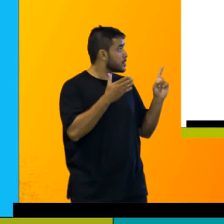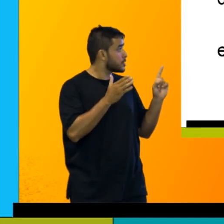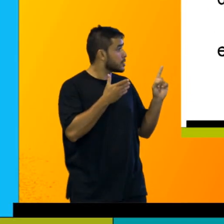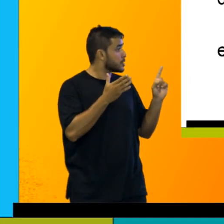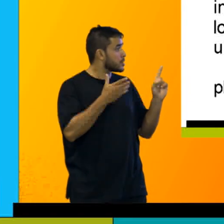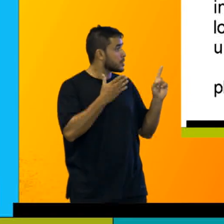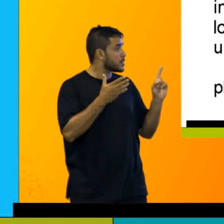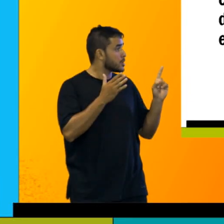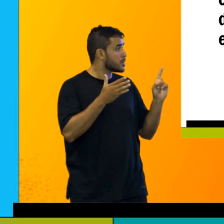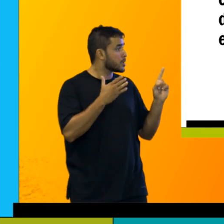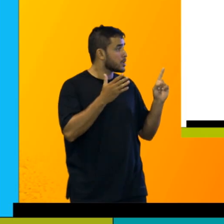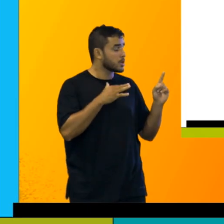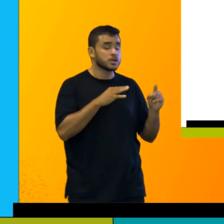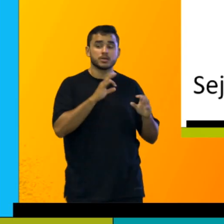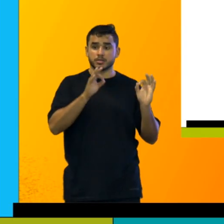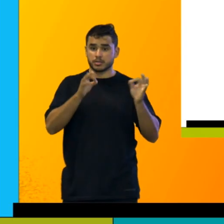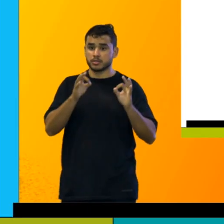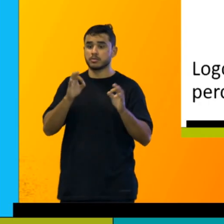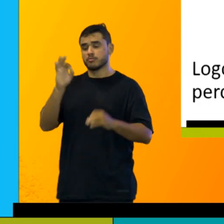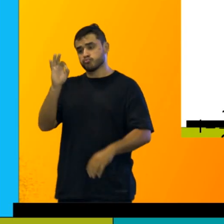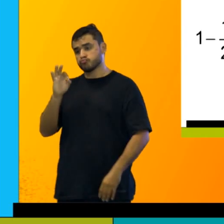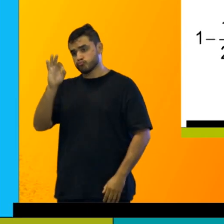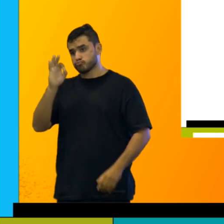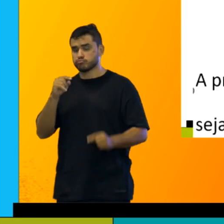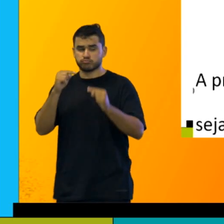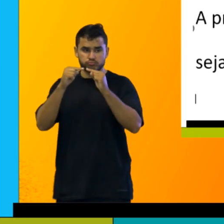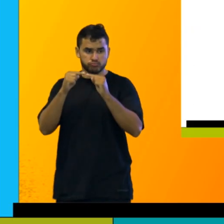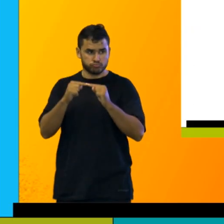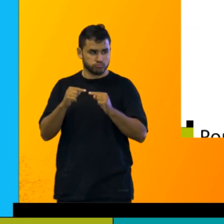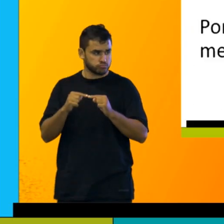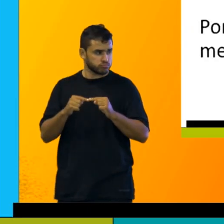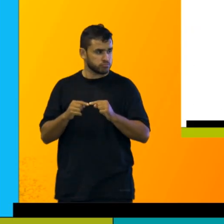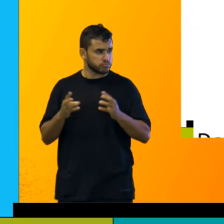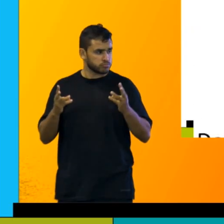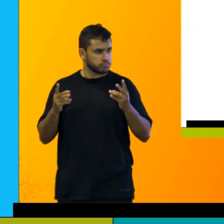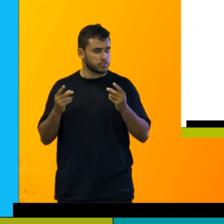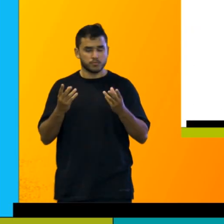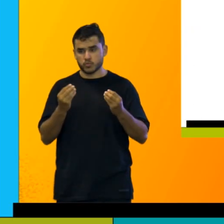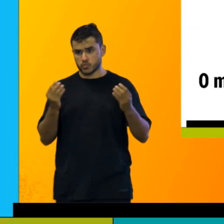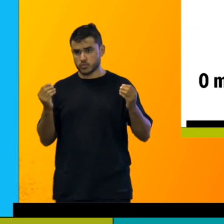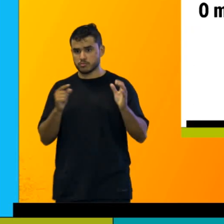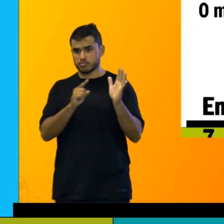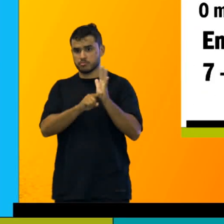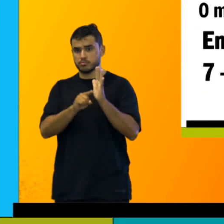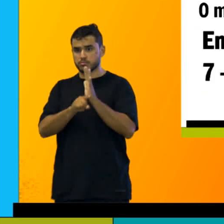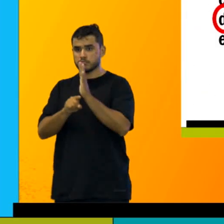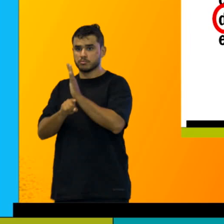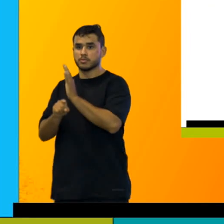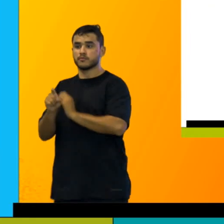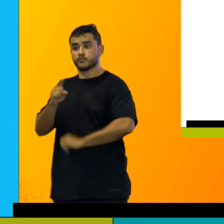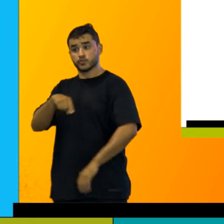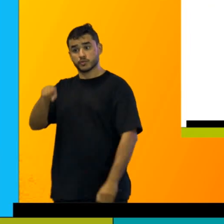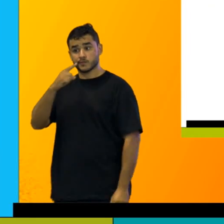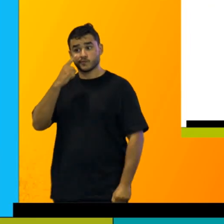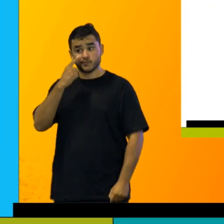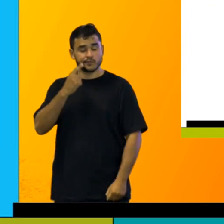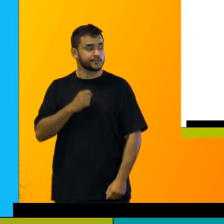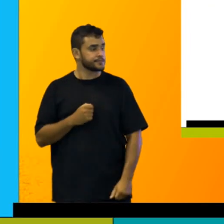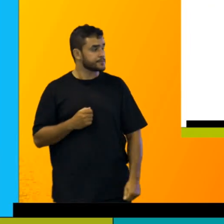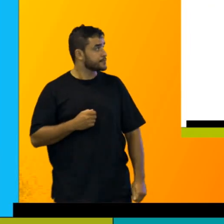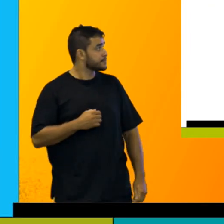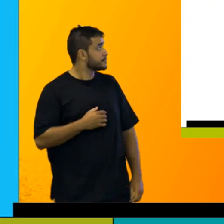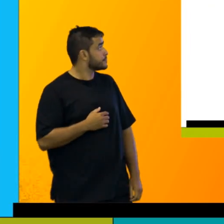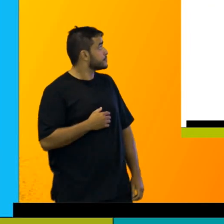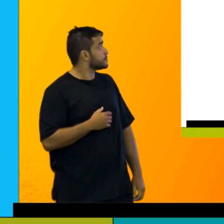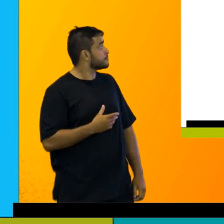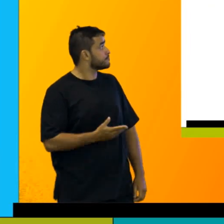Questões de combinatória, de probabilidade. Ó, várias questõezinhas aí interessantes, vocês dão uma olhada depois, tá? E eu deixei um recado para